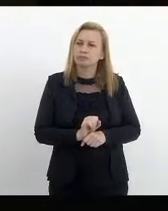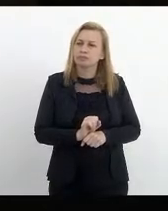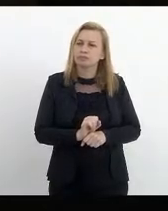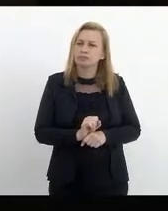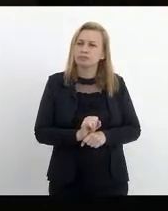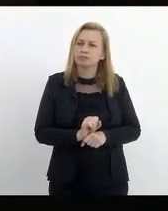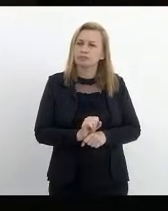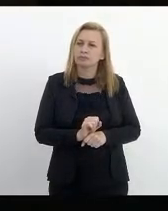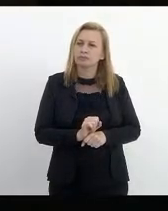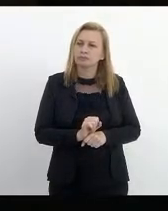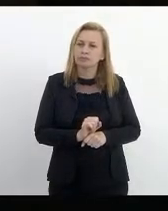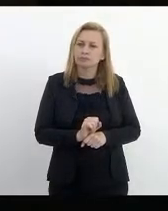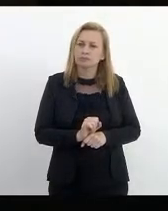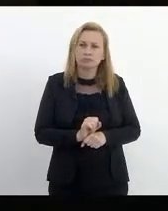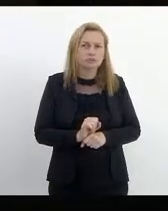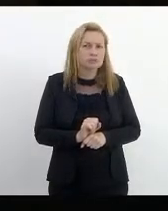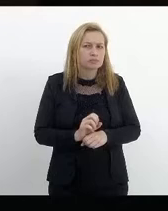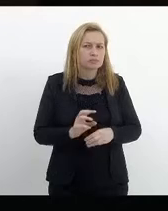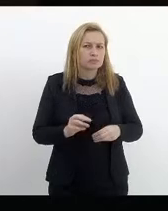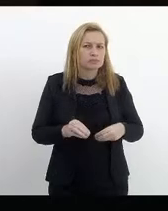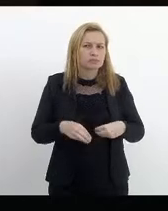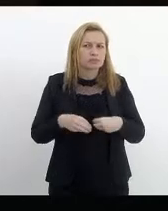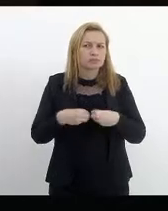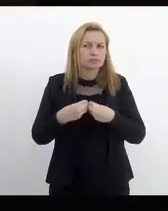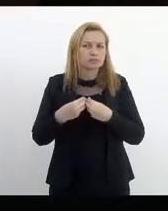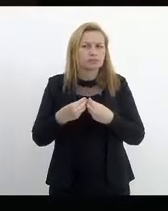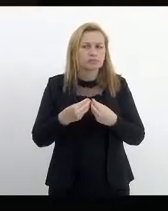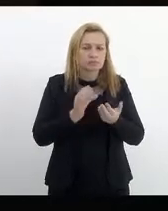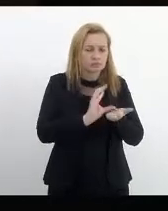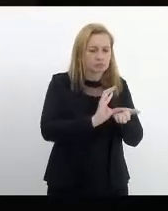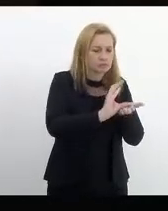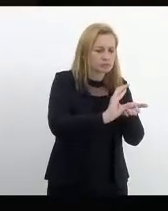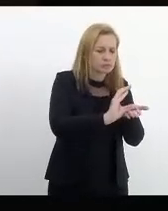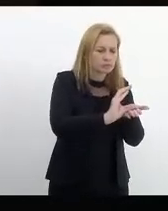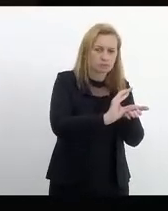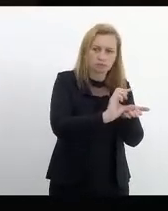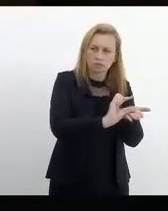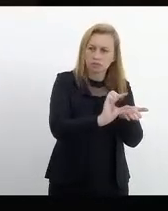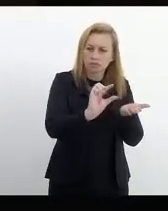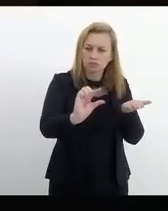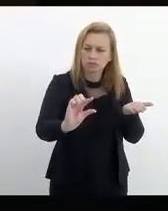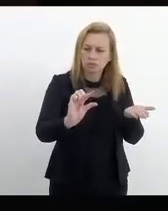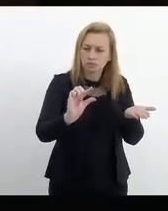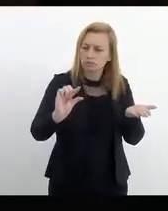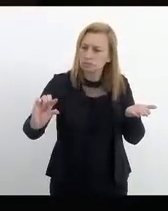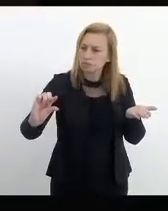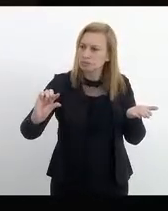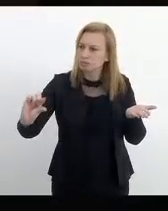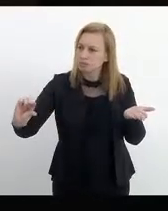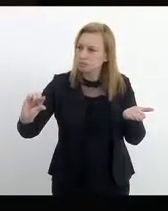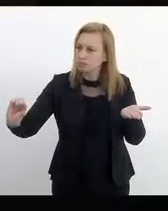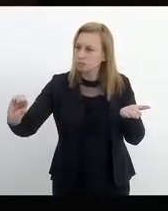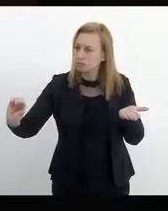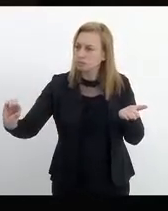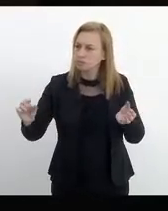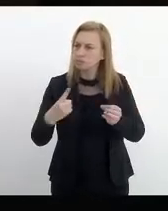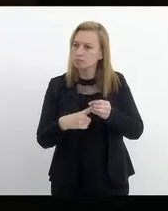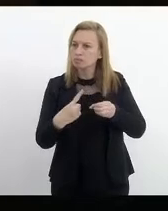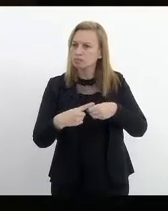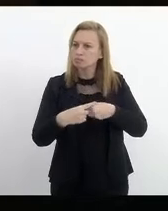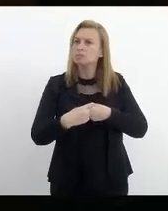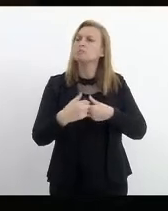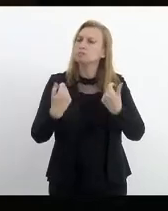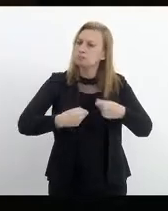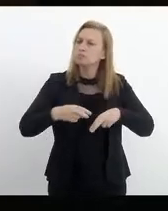E aí e vá recursos para municípios e tem que ter uma justificativa